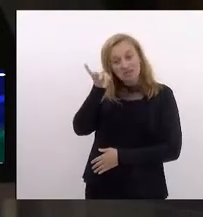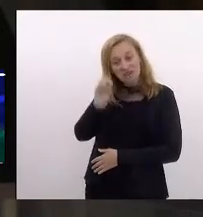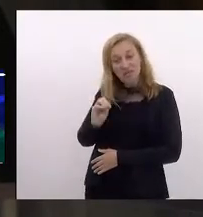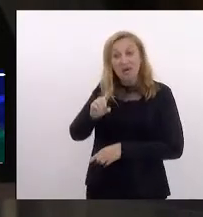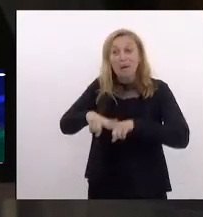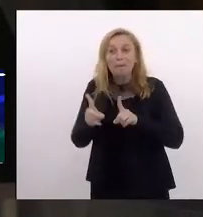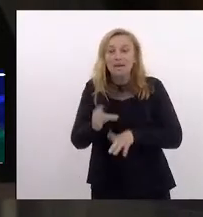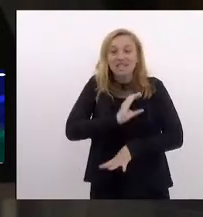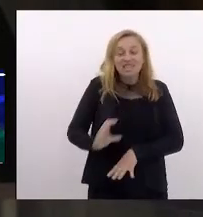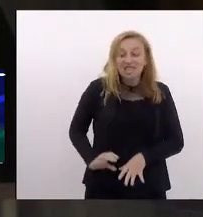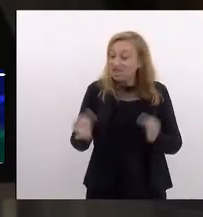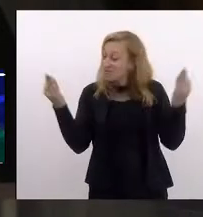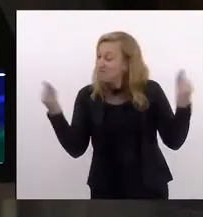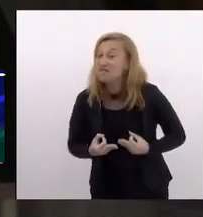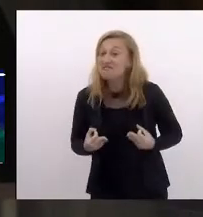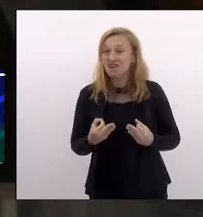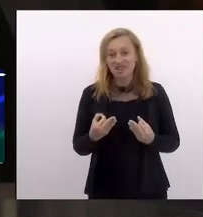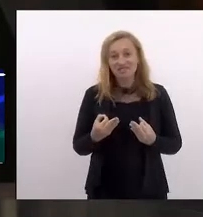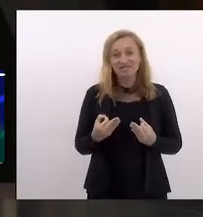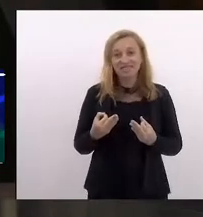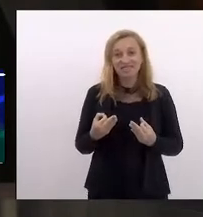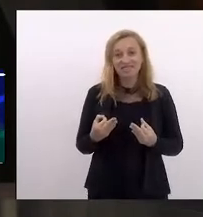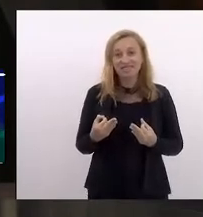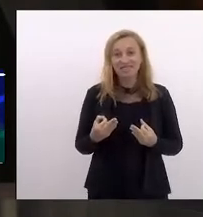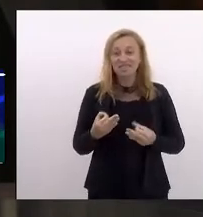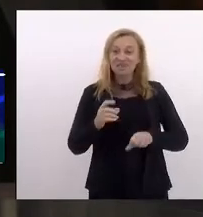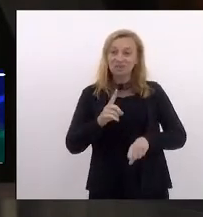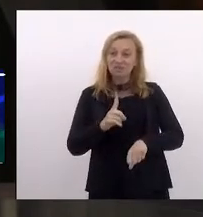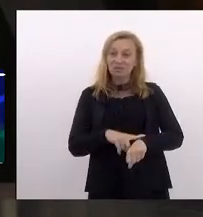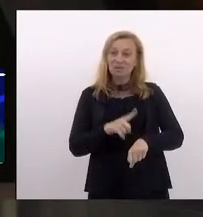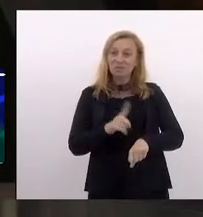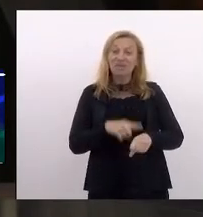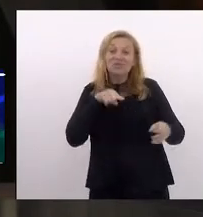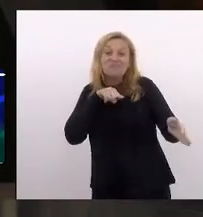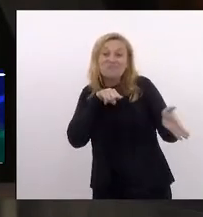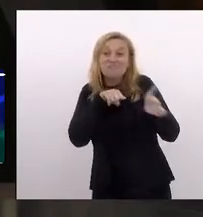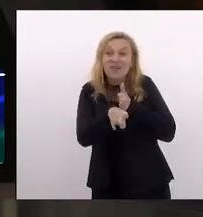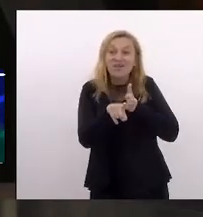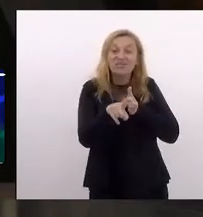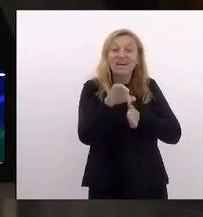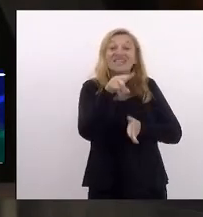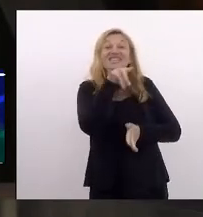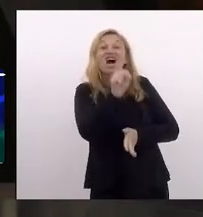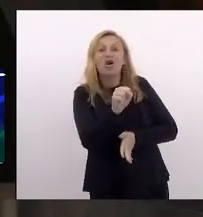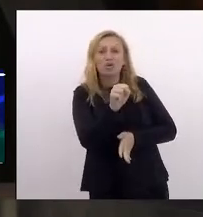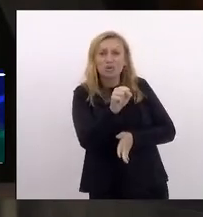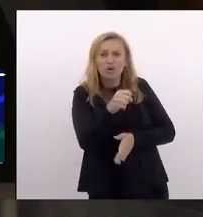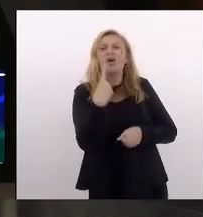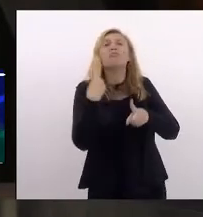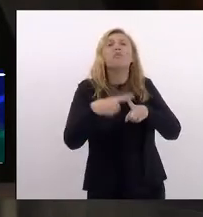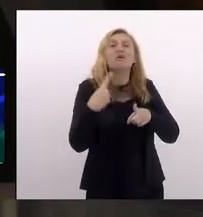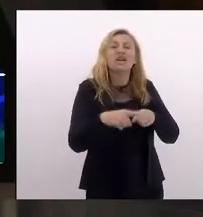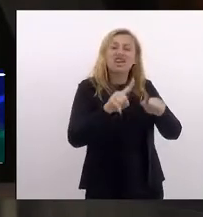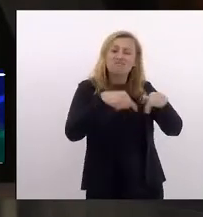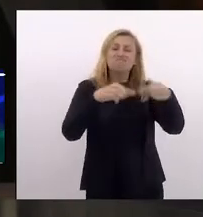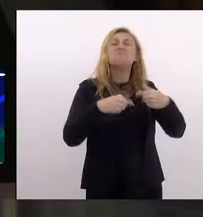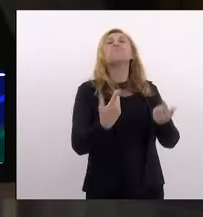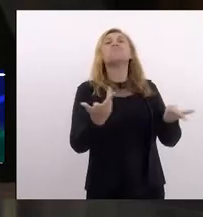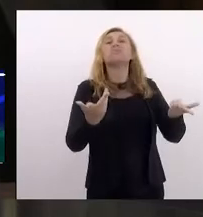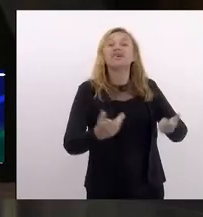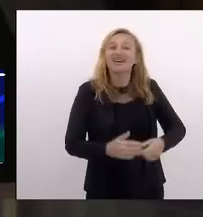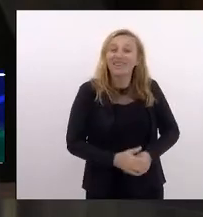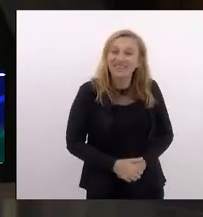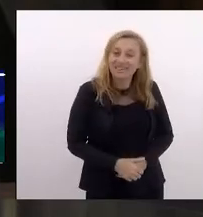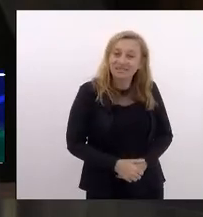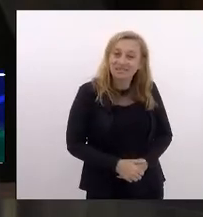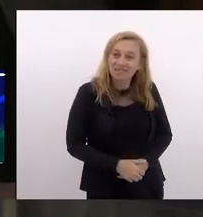mas Cristo é tão perfeito que numa intervenção Pergunta a Saulo Saulo Por que me